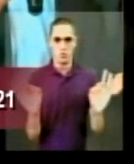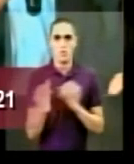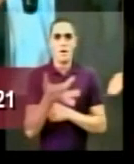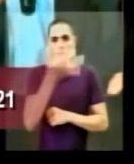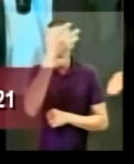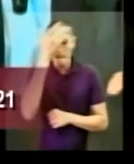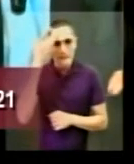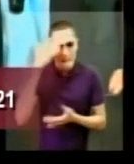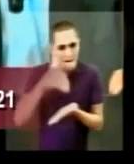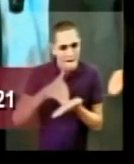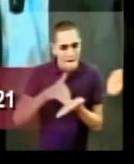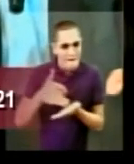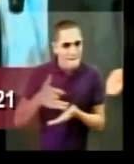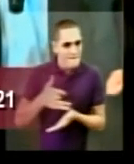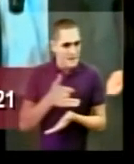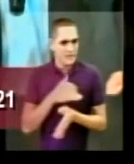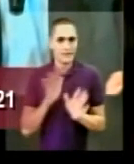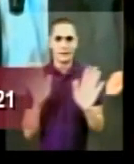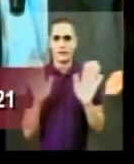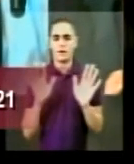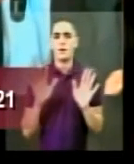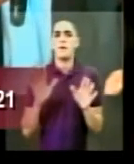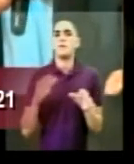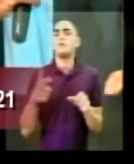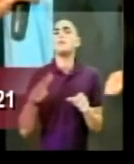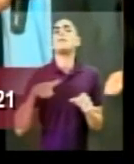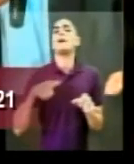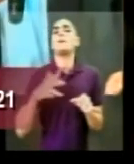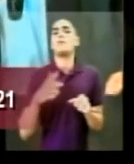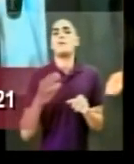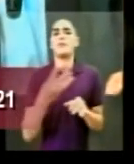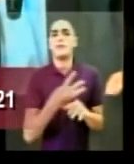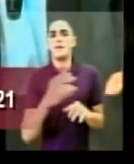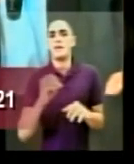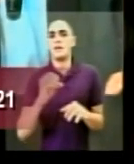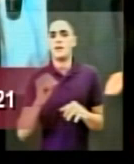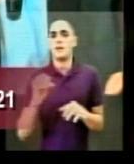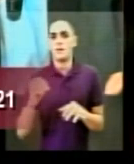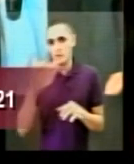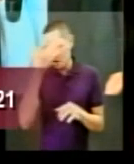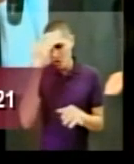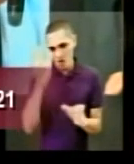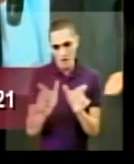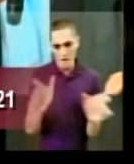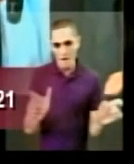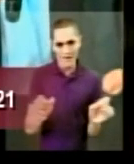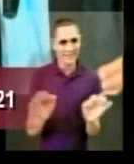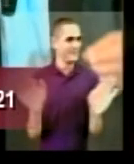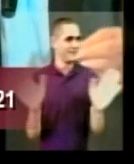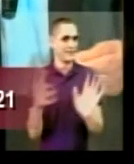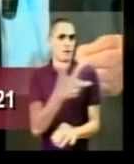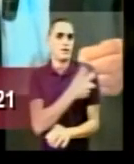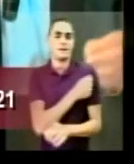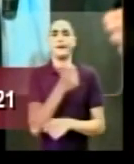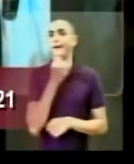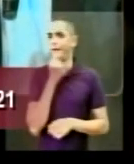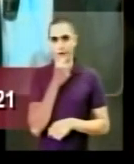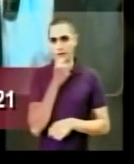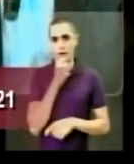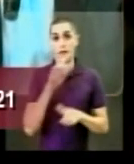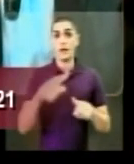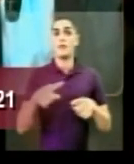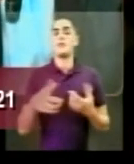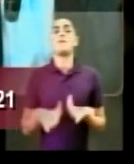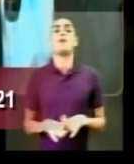300 pessoas em a sua sede, foi vacinada. Então, nós estamos cortando a